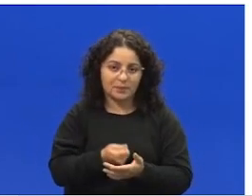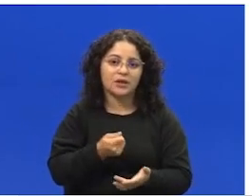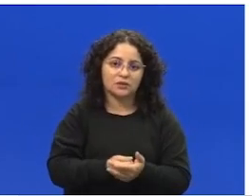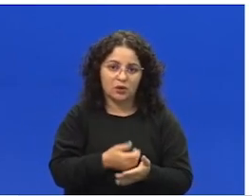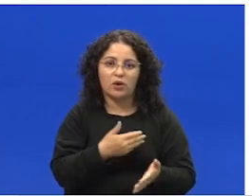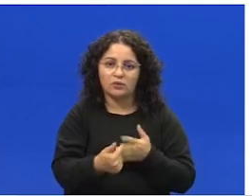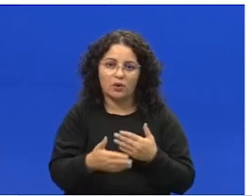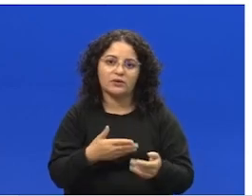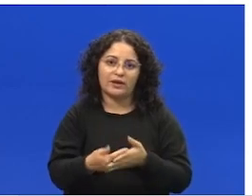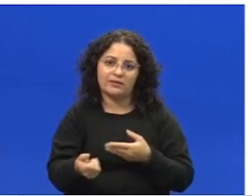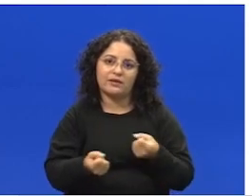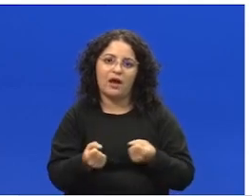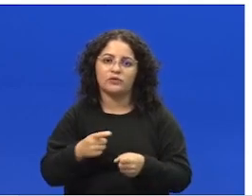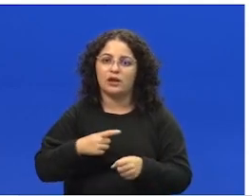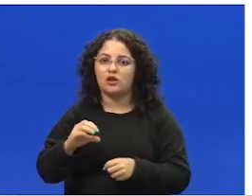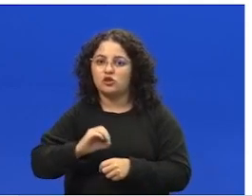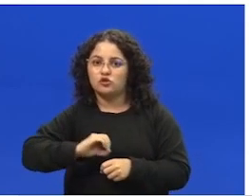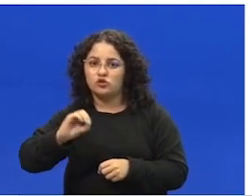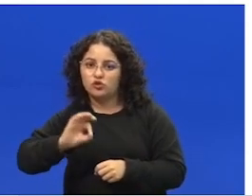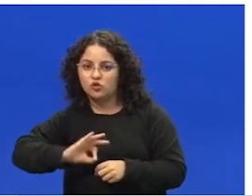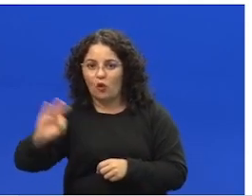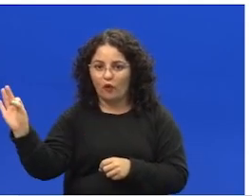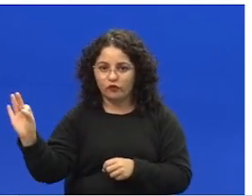saia novo de uma concessionária.